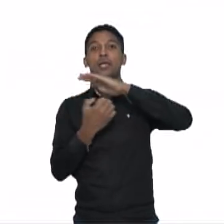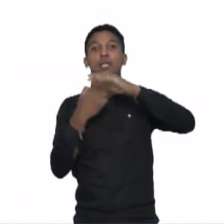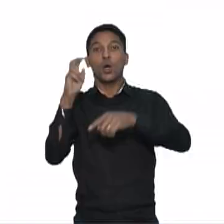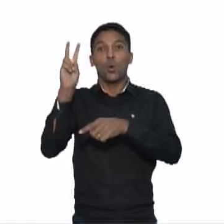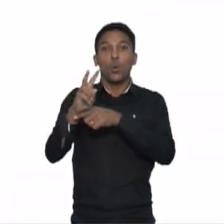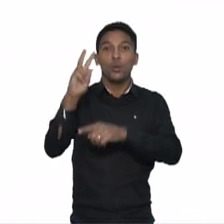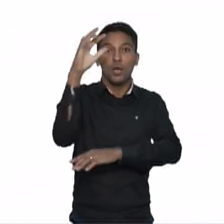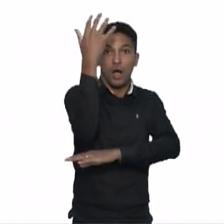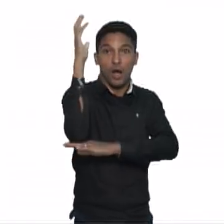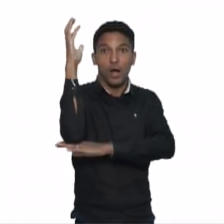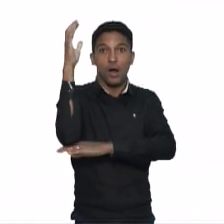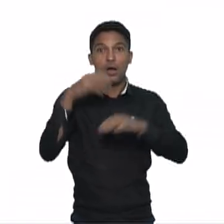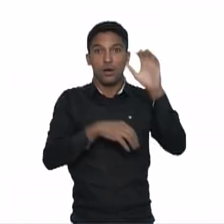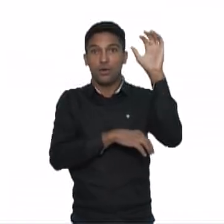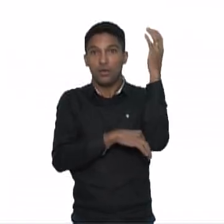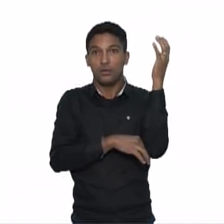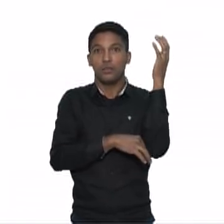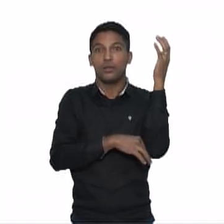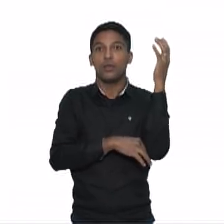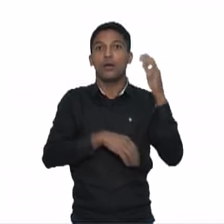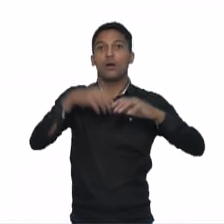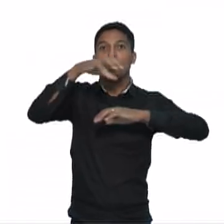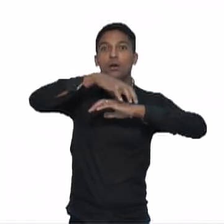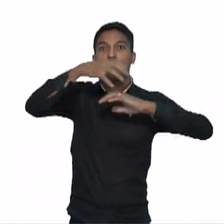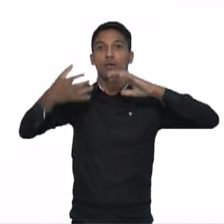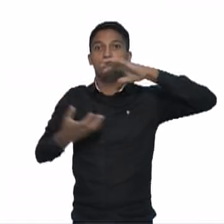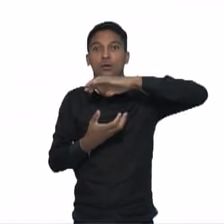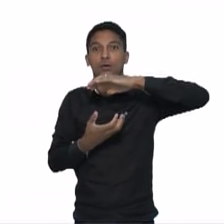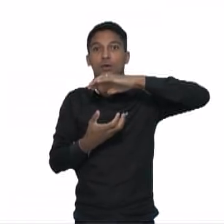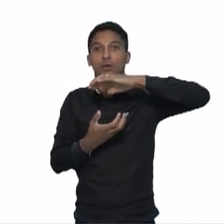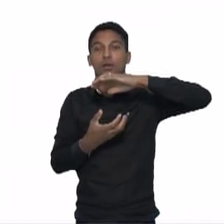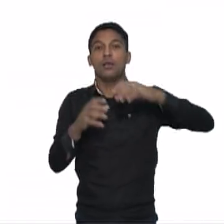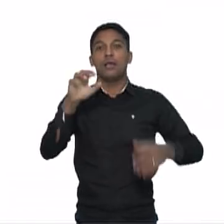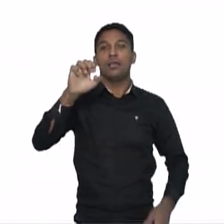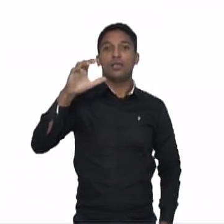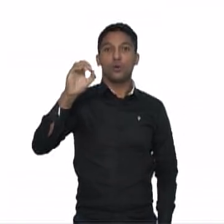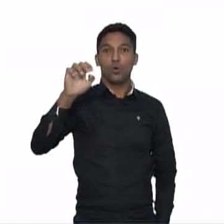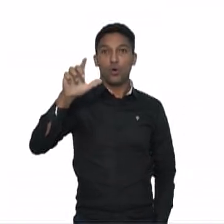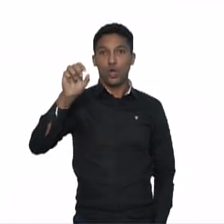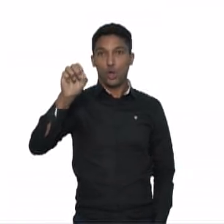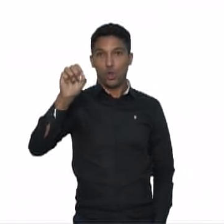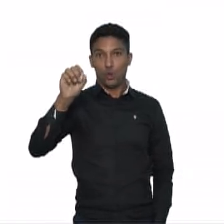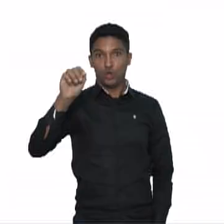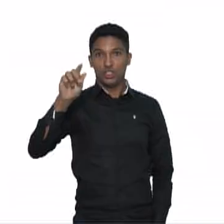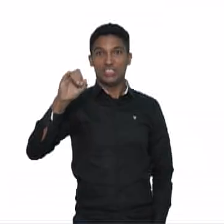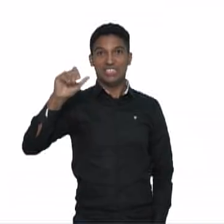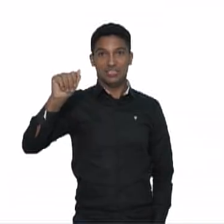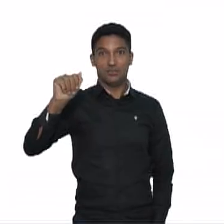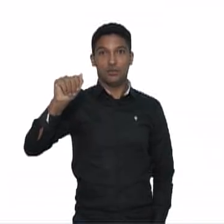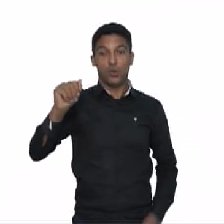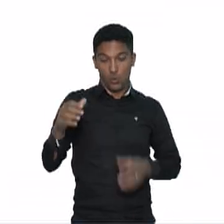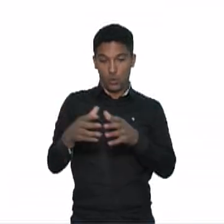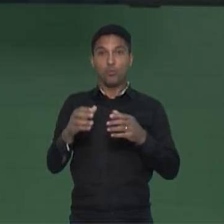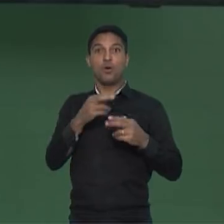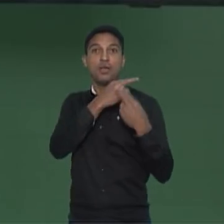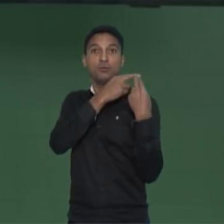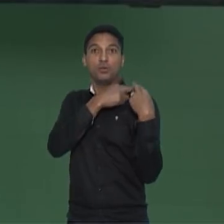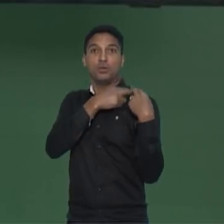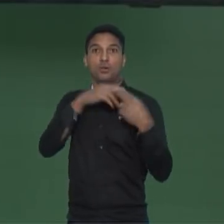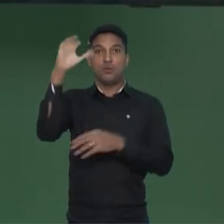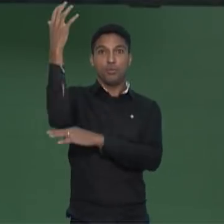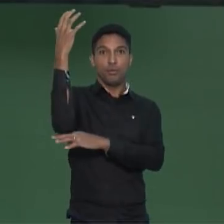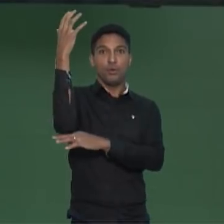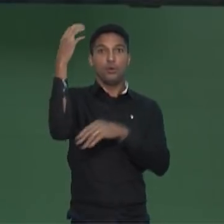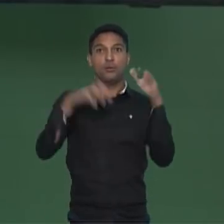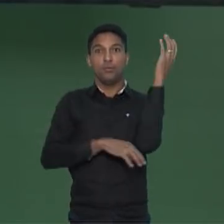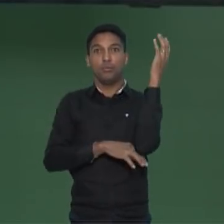da entidade, lemos a frase: as queimadas não destroem só as florestas. Nós temos aí a